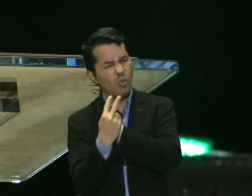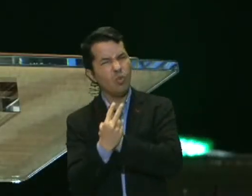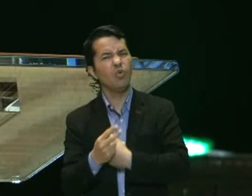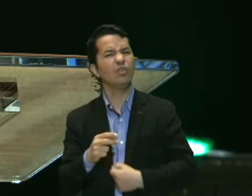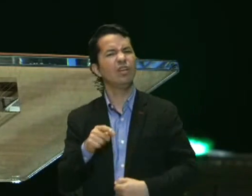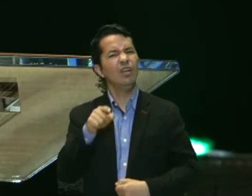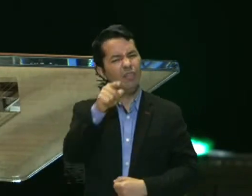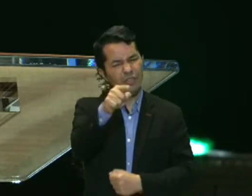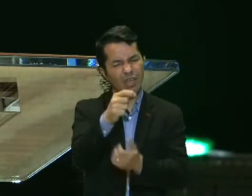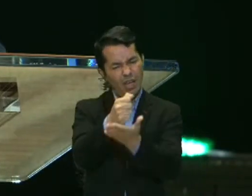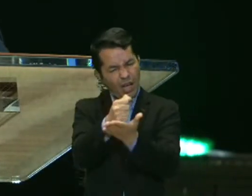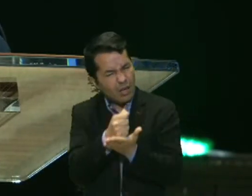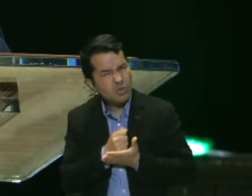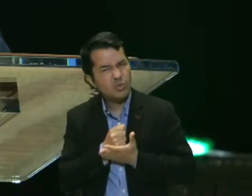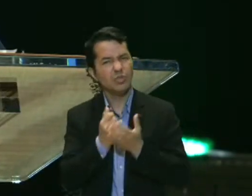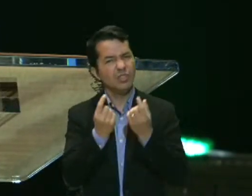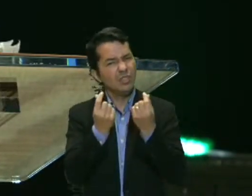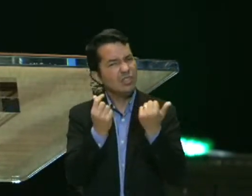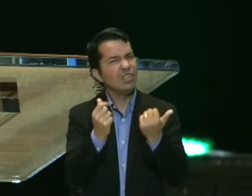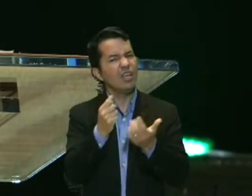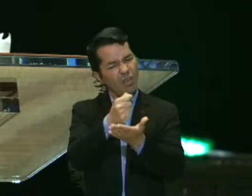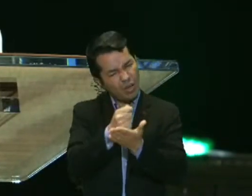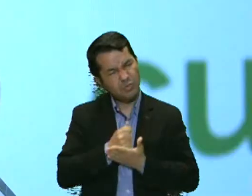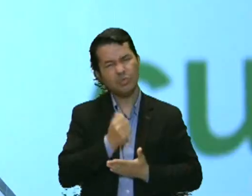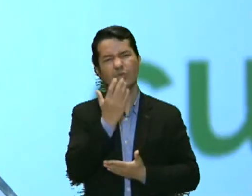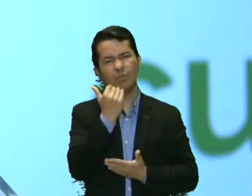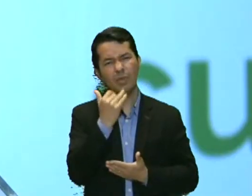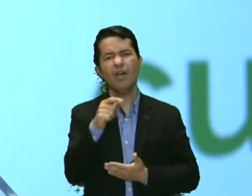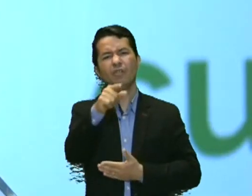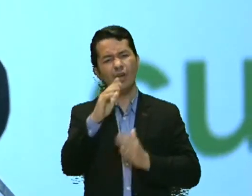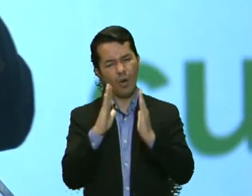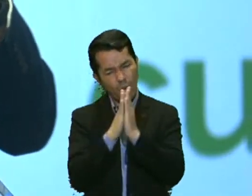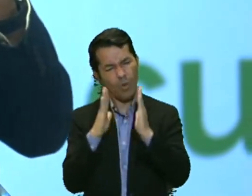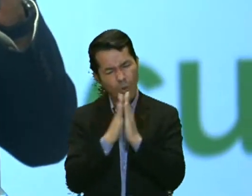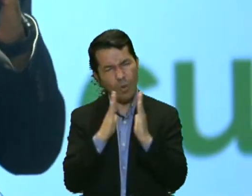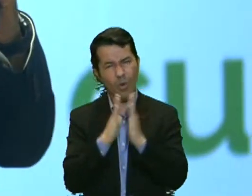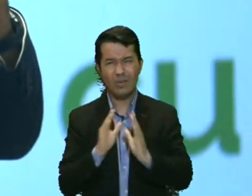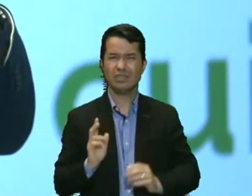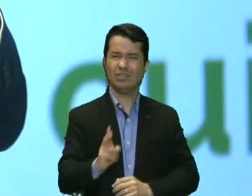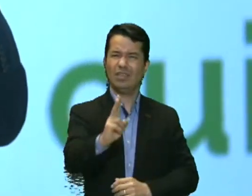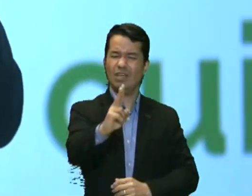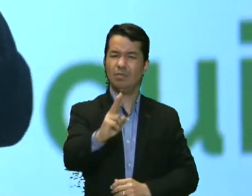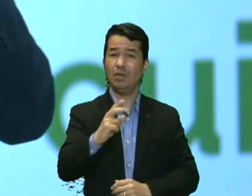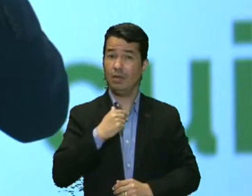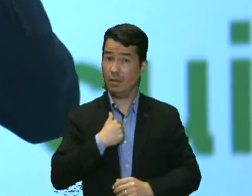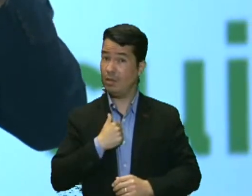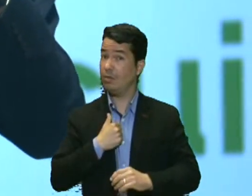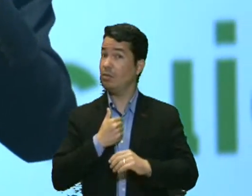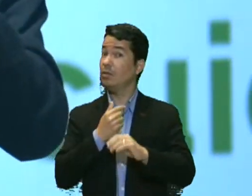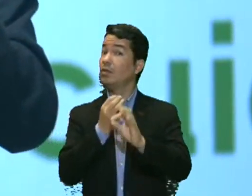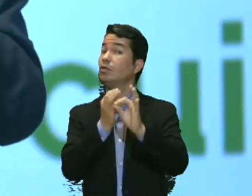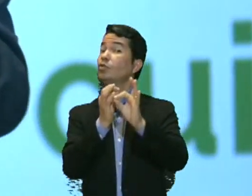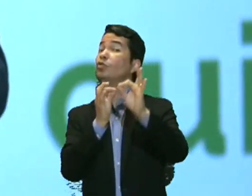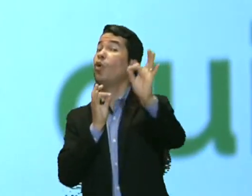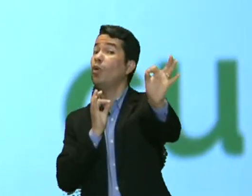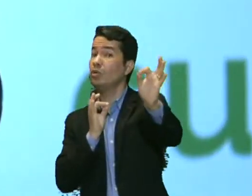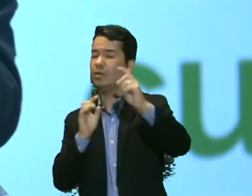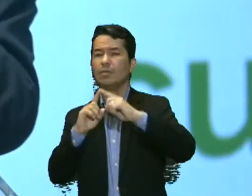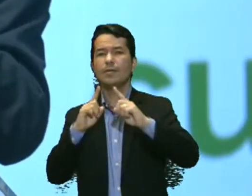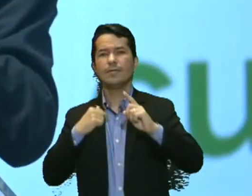enviaram sustento, pela maneira como vocês sempre oraram por mim. E eu estou distante de vocês, mas o meu